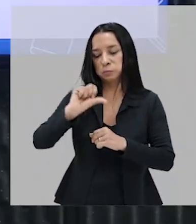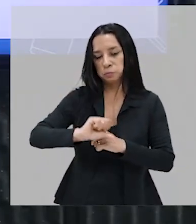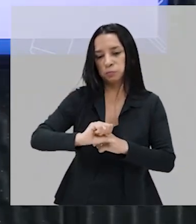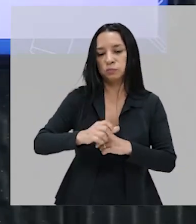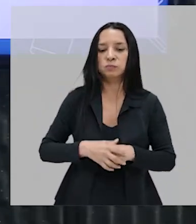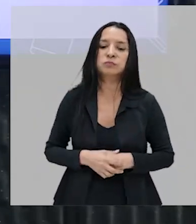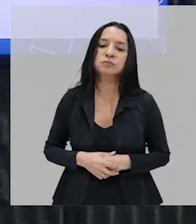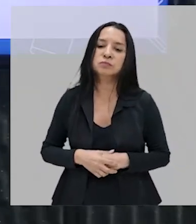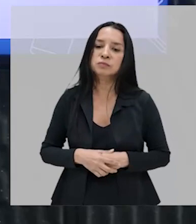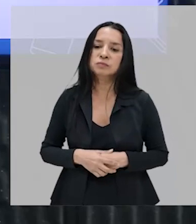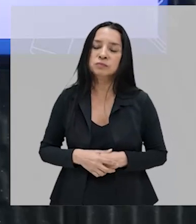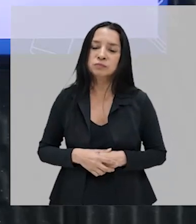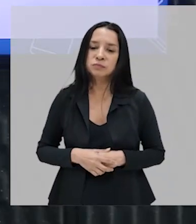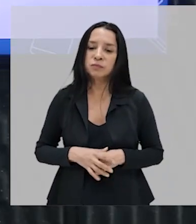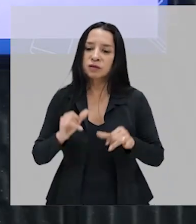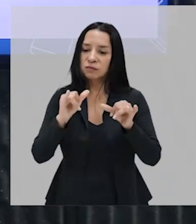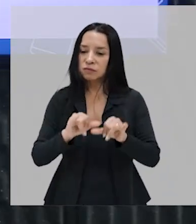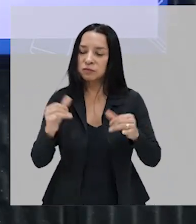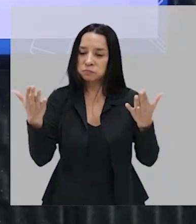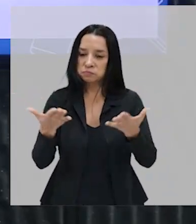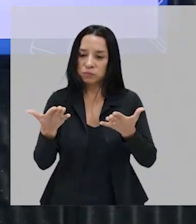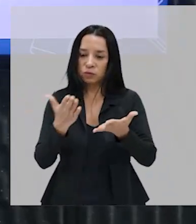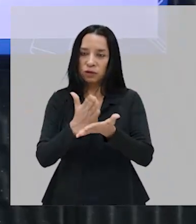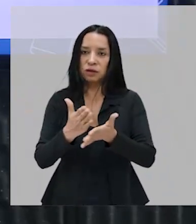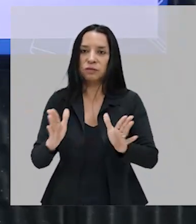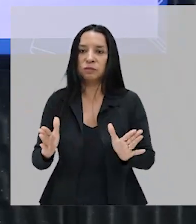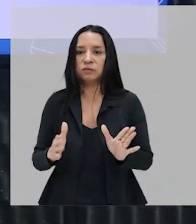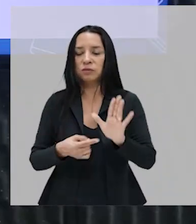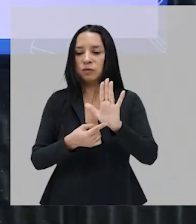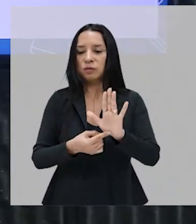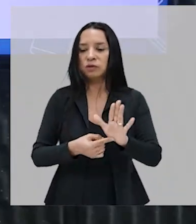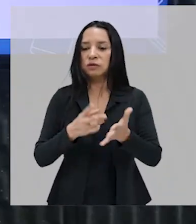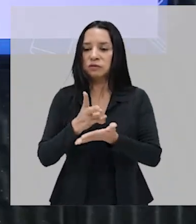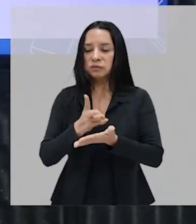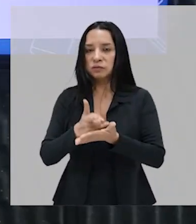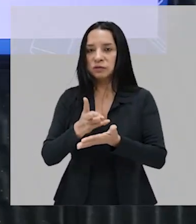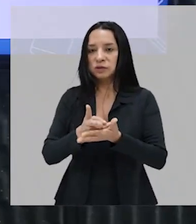marque aí a letra B. Eu vou ficando por aqui, trazendo para vocês